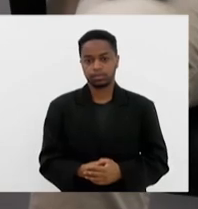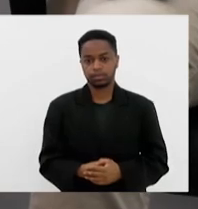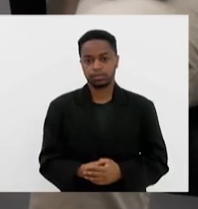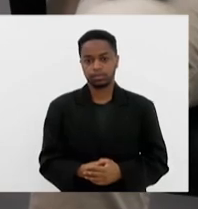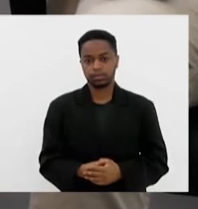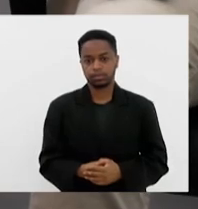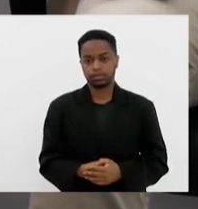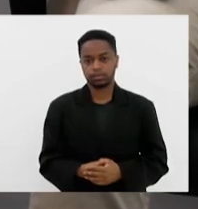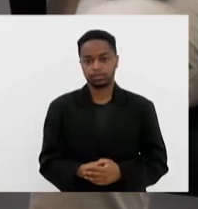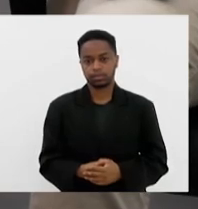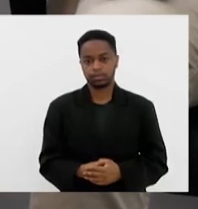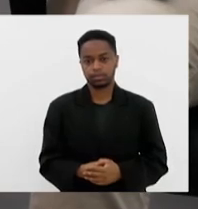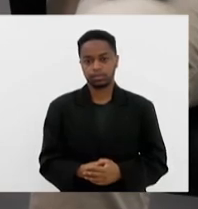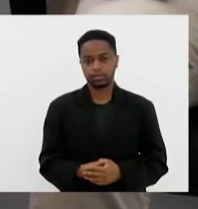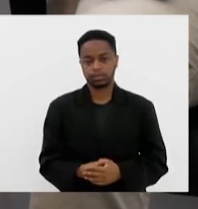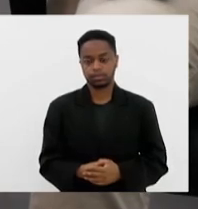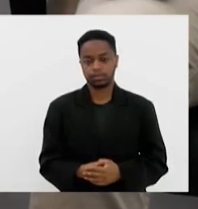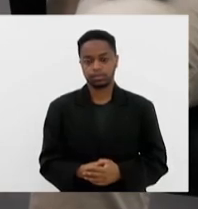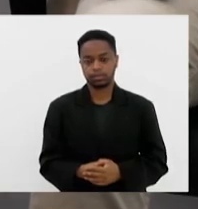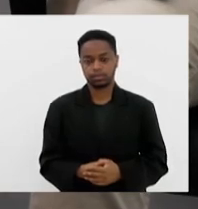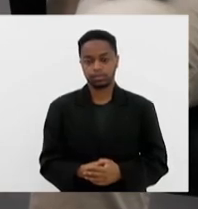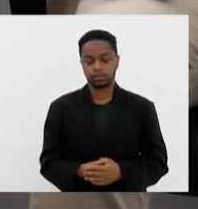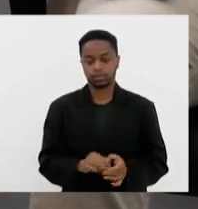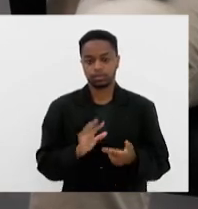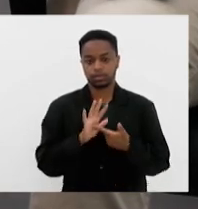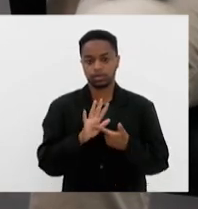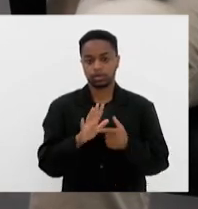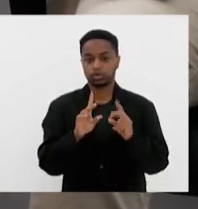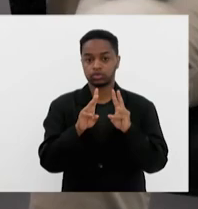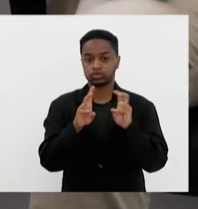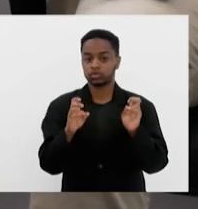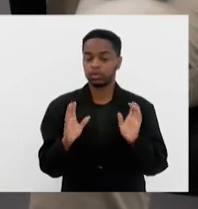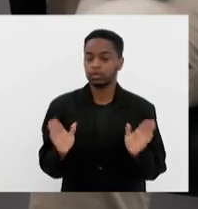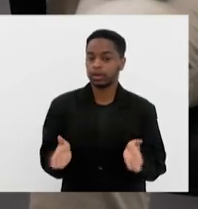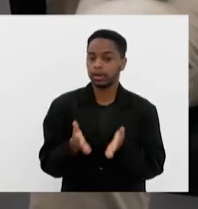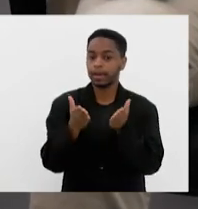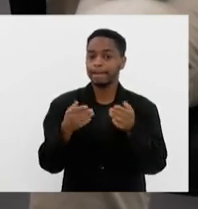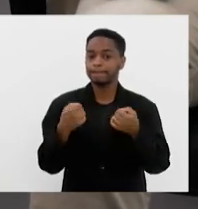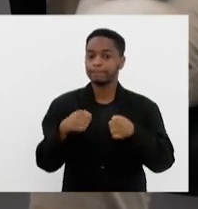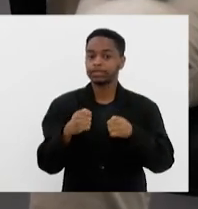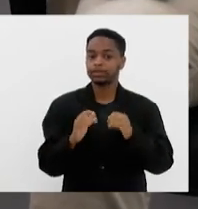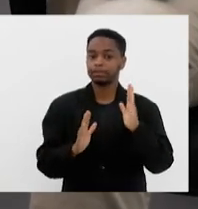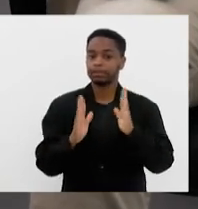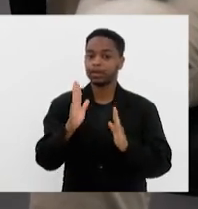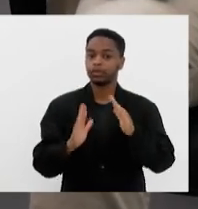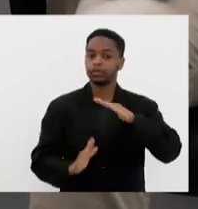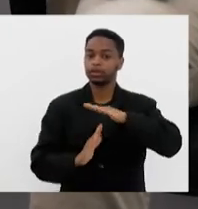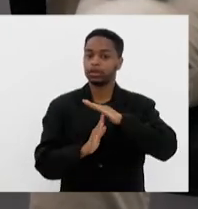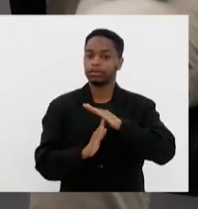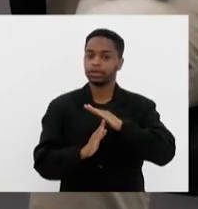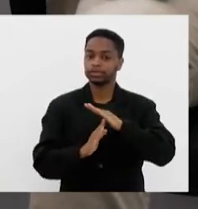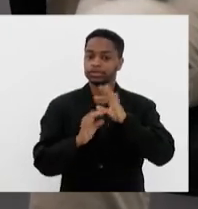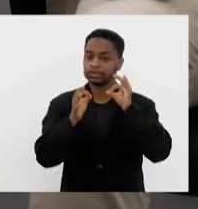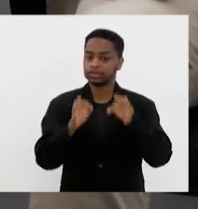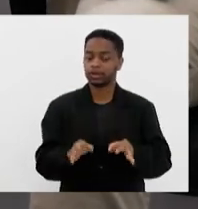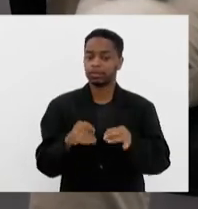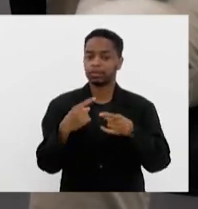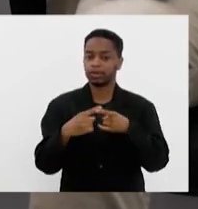Que os incentivos tem que ter o prazo definido, etc., etc., que é a data